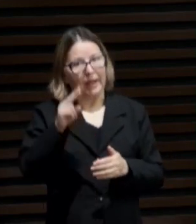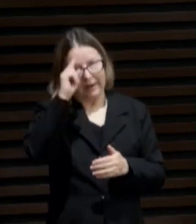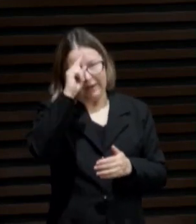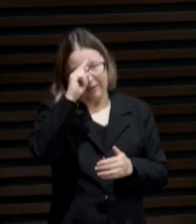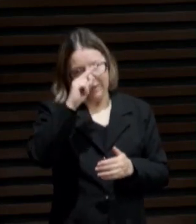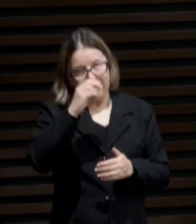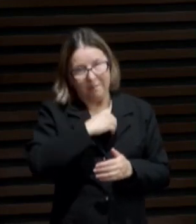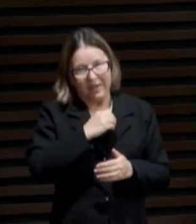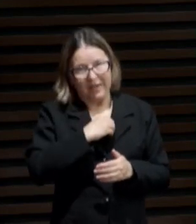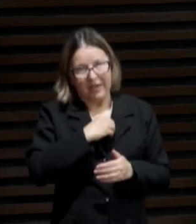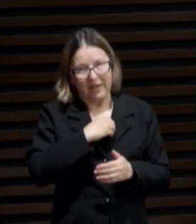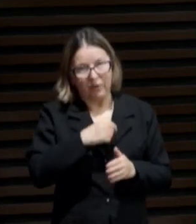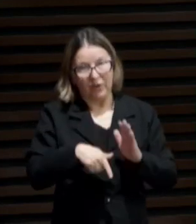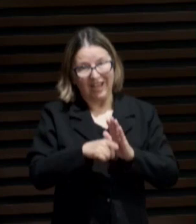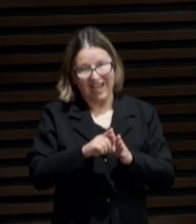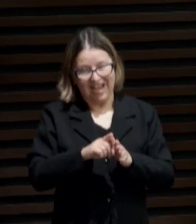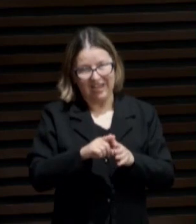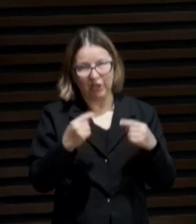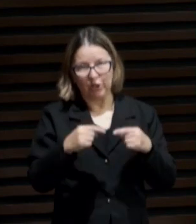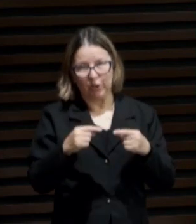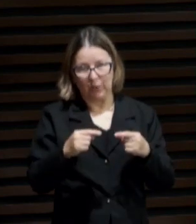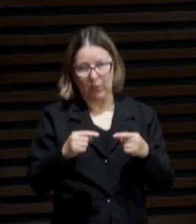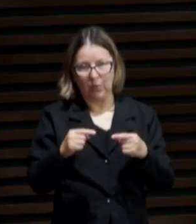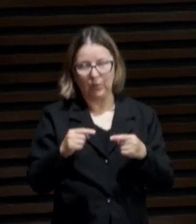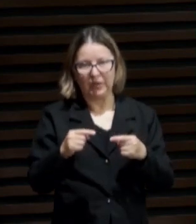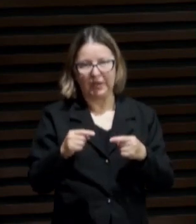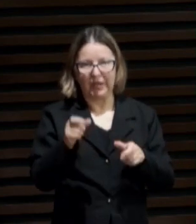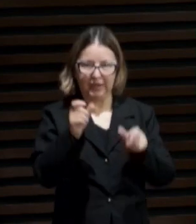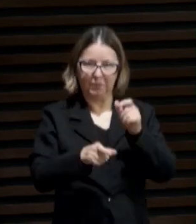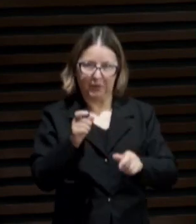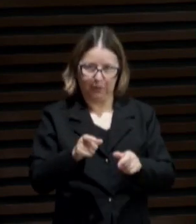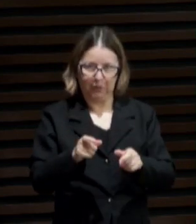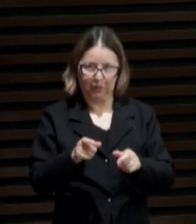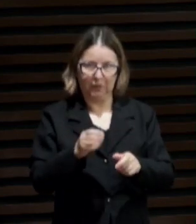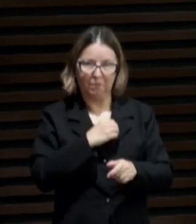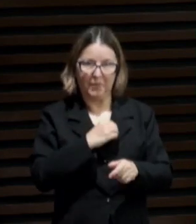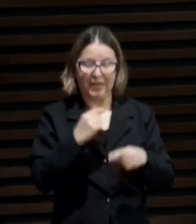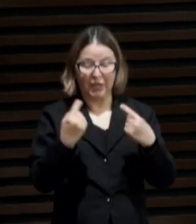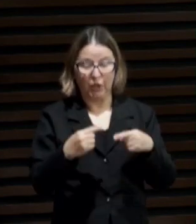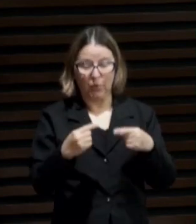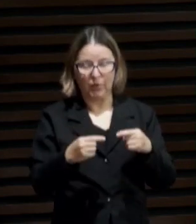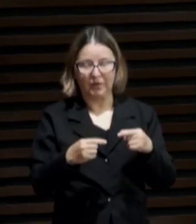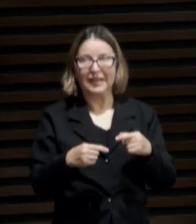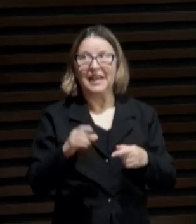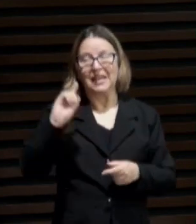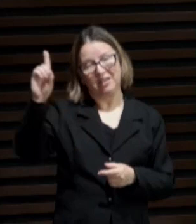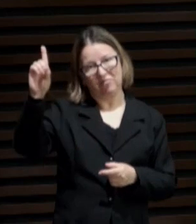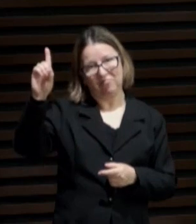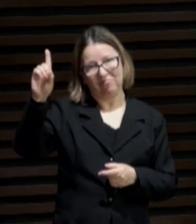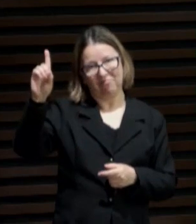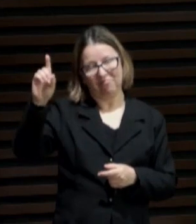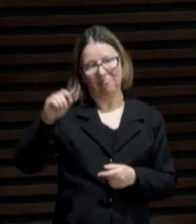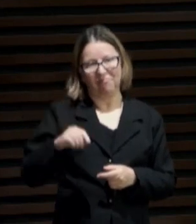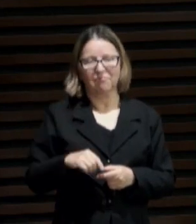A Bíblia diz para nós confessarmos nossos pecados a Deus. Primeiro a Deus. Depois uns aos outros